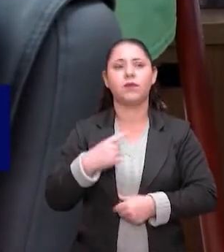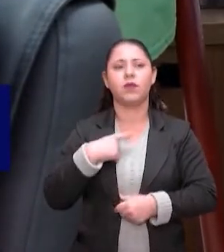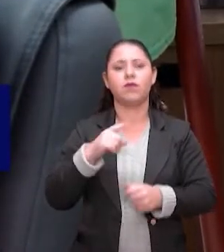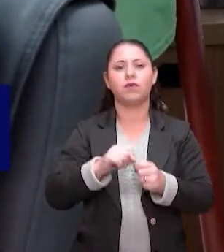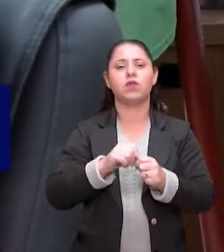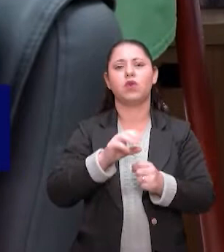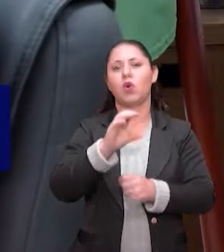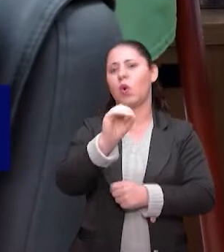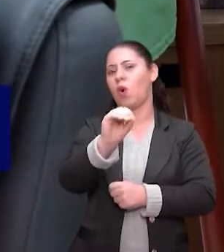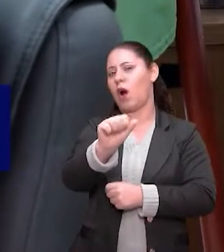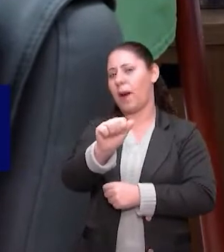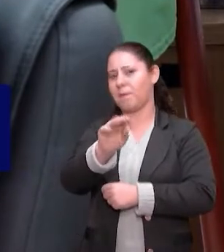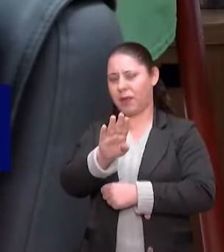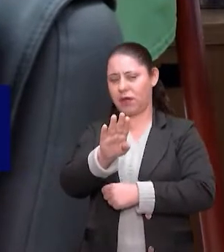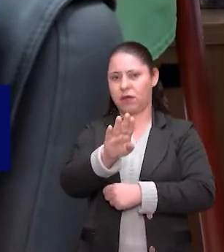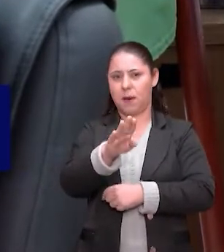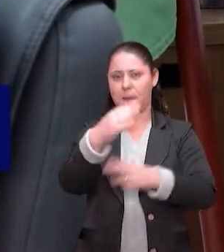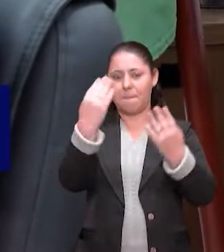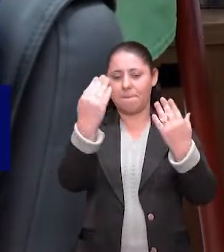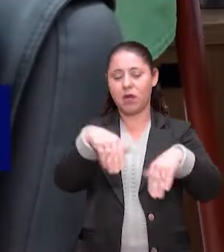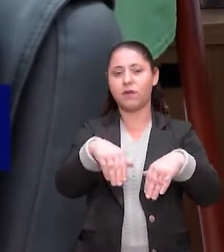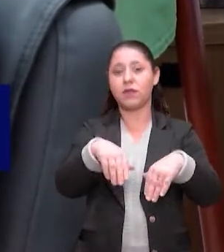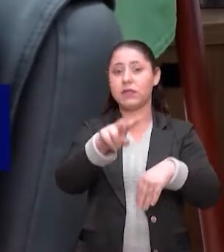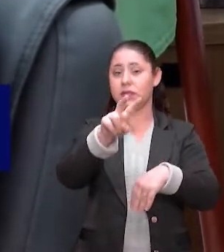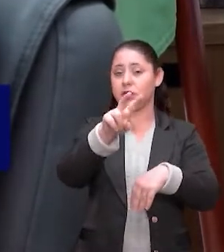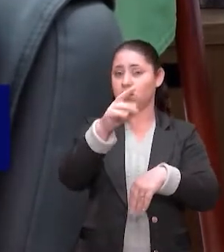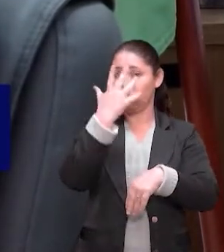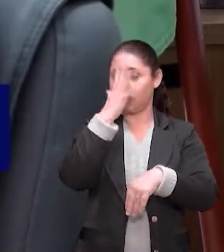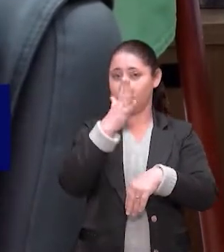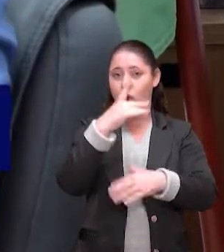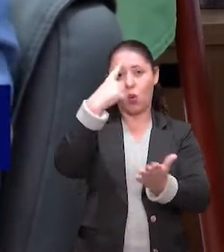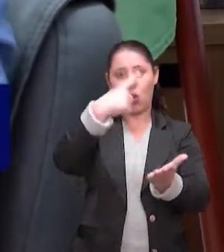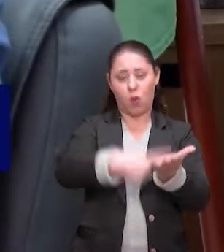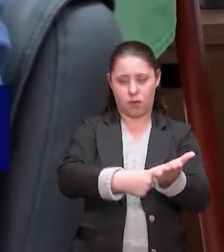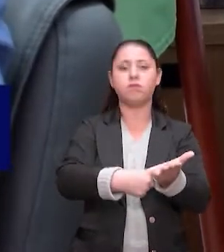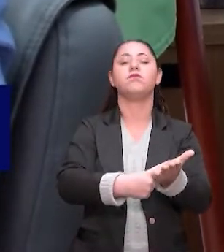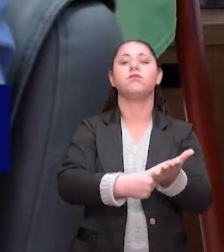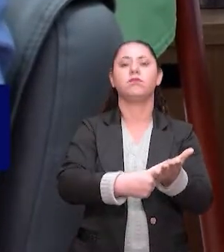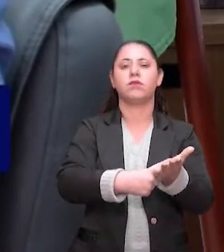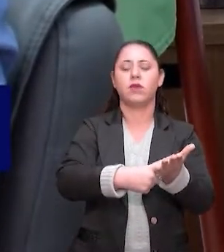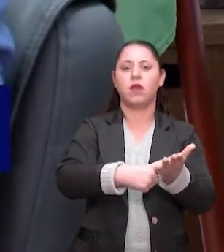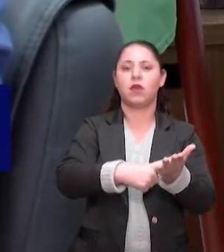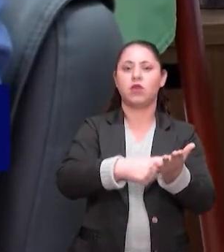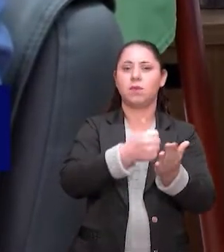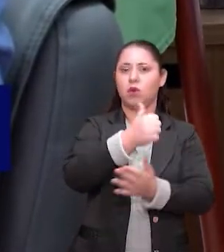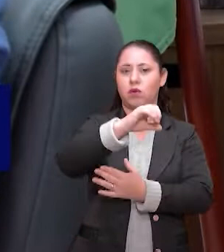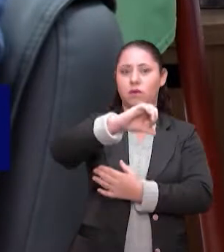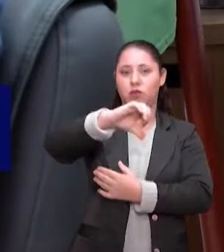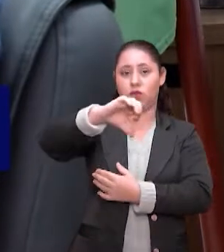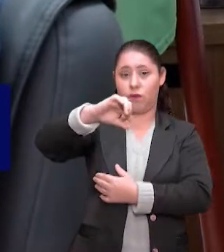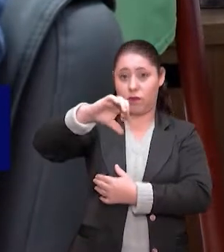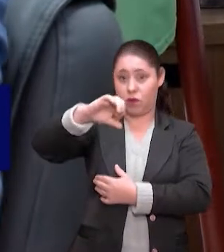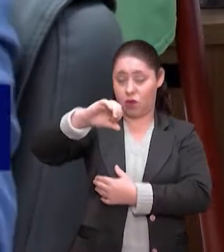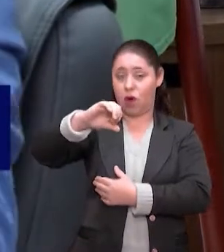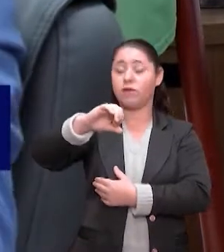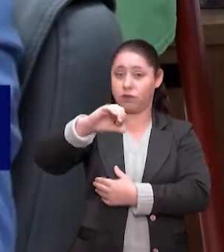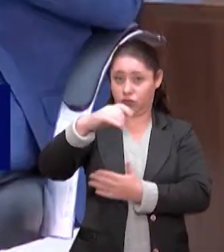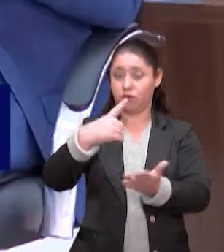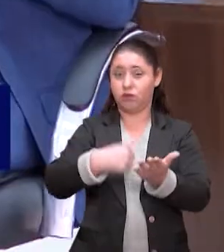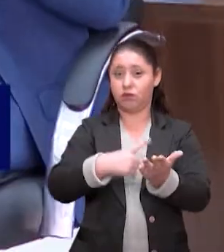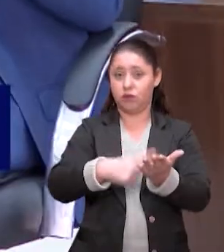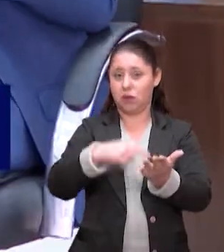e eu prestei o exame de ordem logo em seguida. 5 de fevereiro eu prestei compromisso como advogado, de 99. 5 de fevereiro de